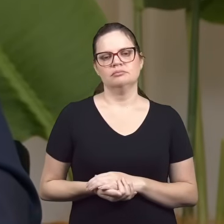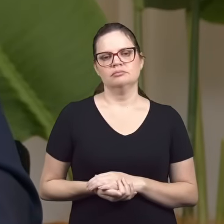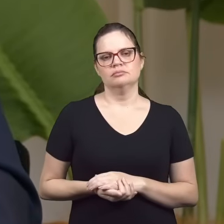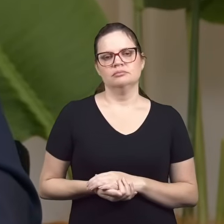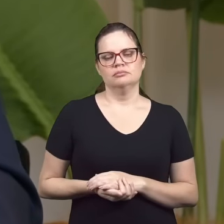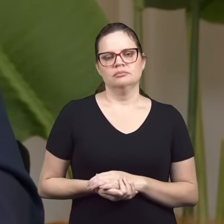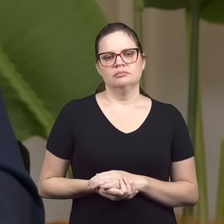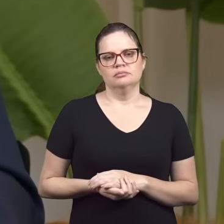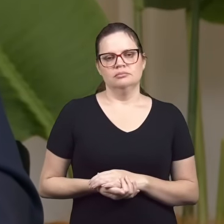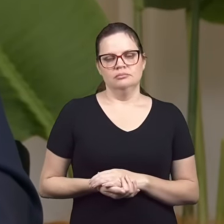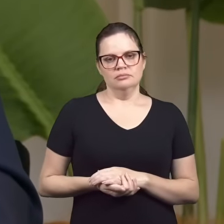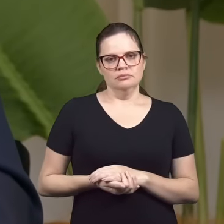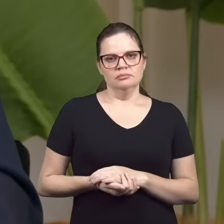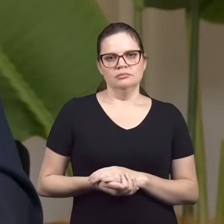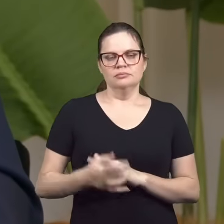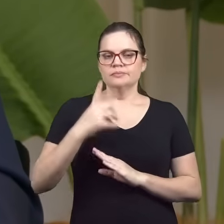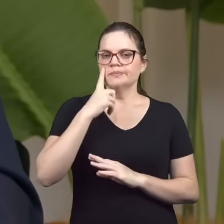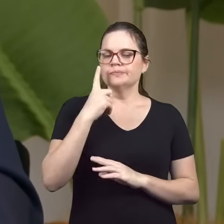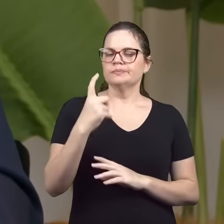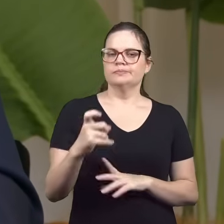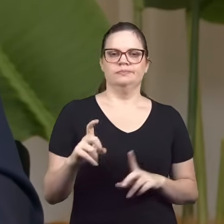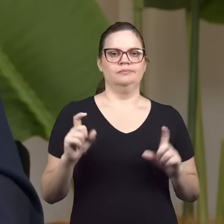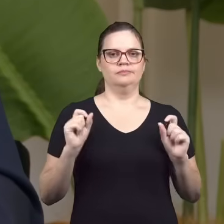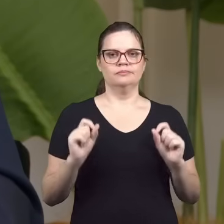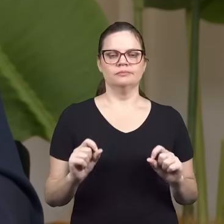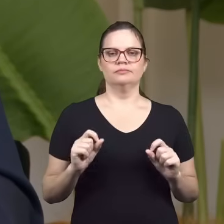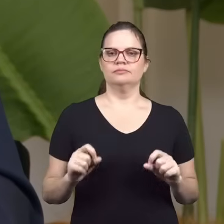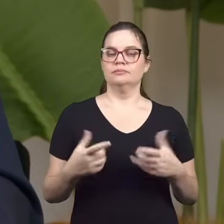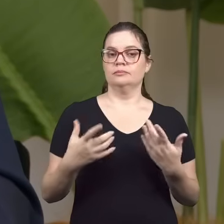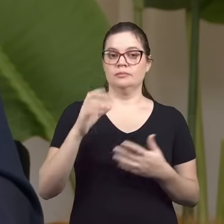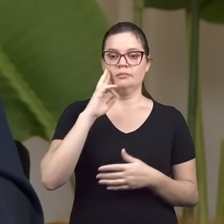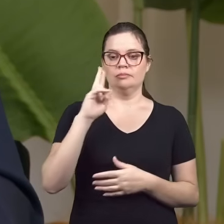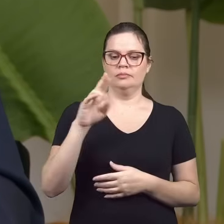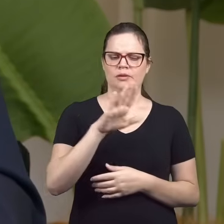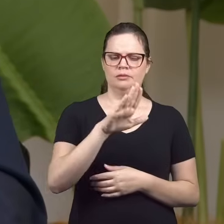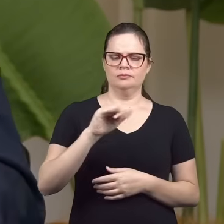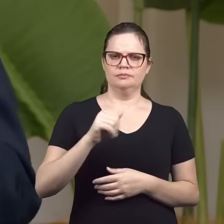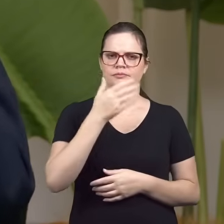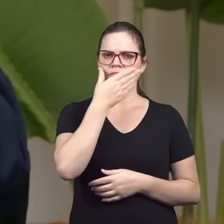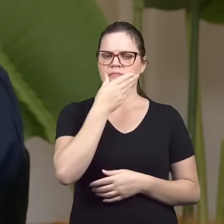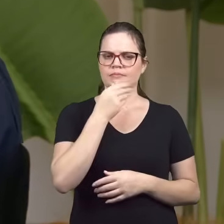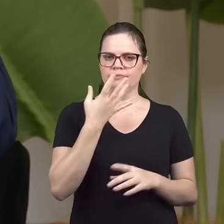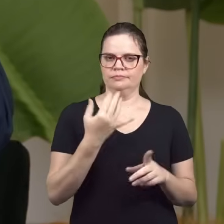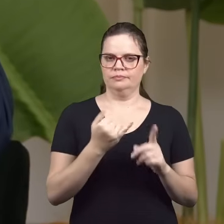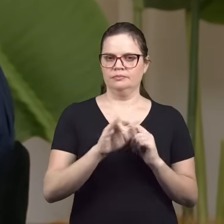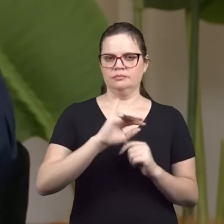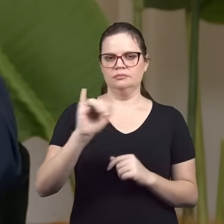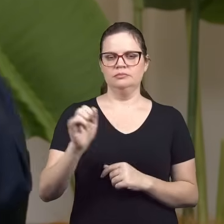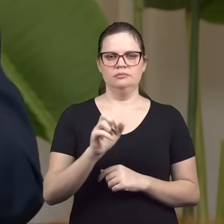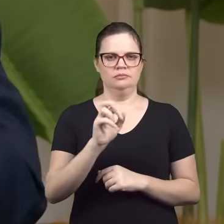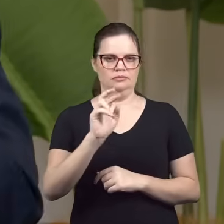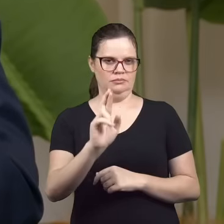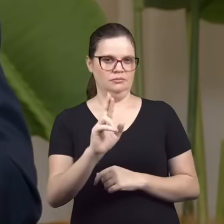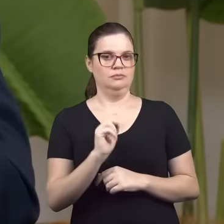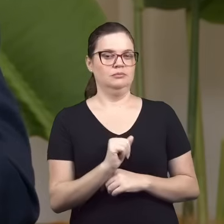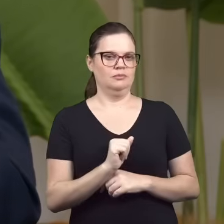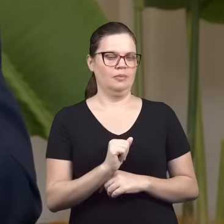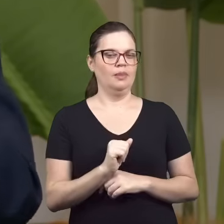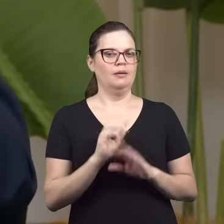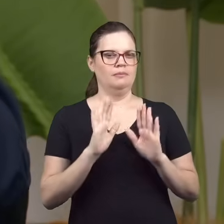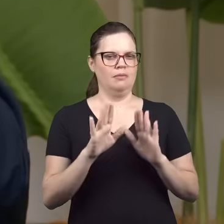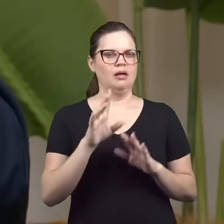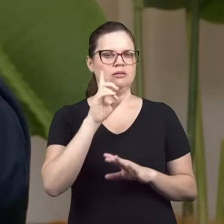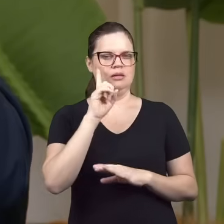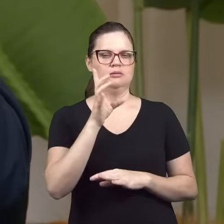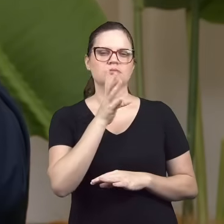Irmãos, o interessante é que o Senhor, ele chama Jeremias, porque Deus conhece os seus fiéis, né?